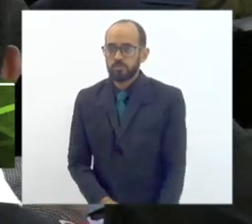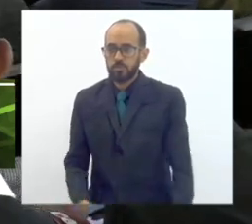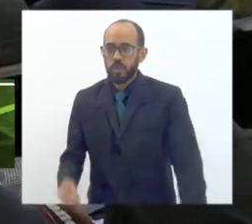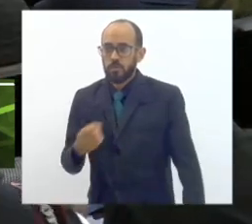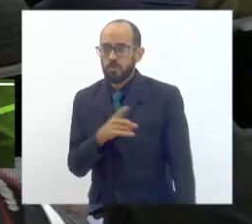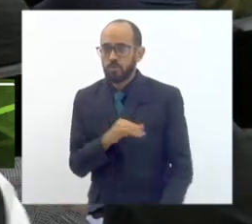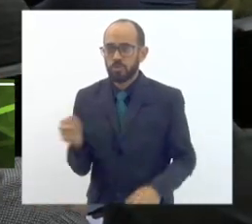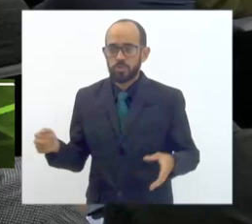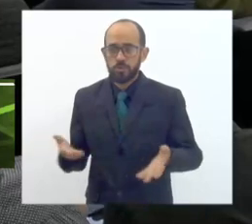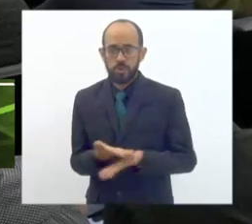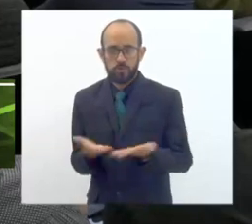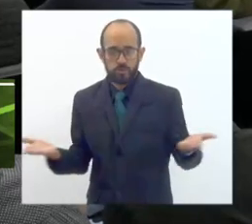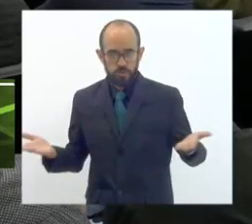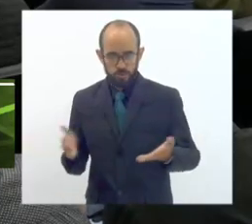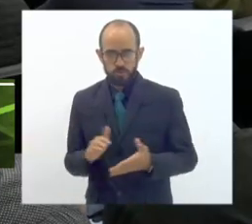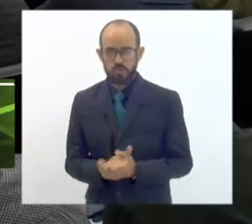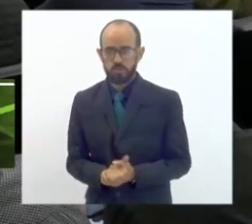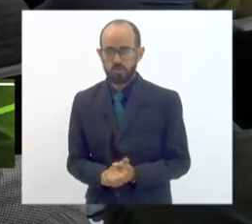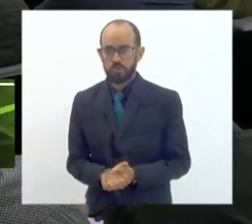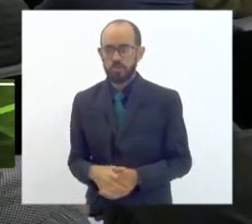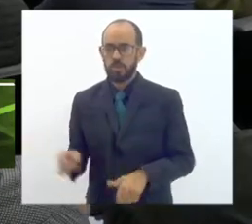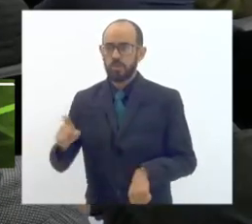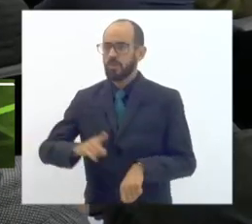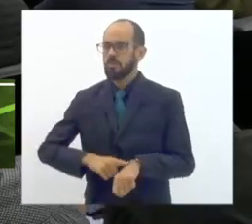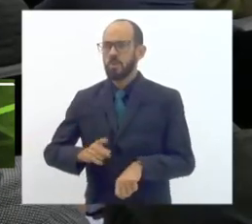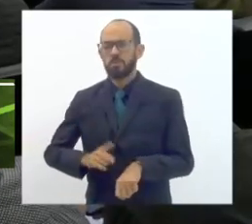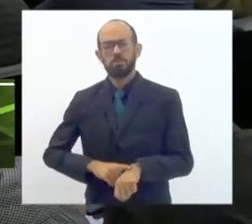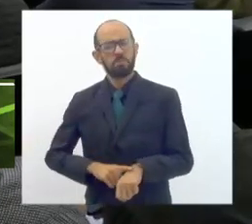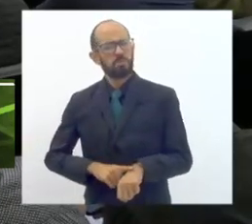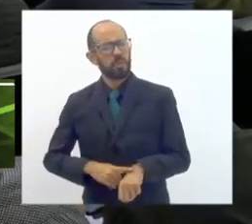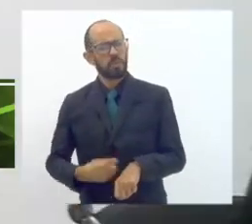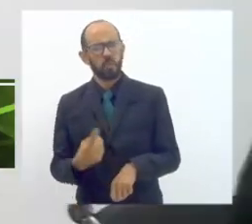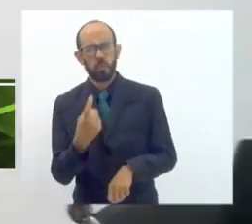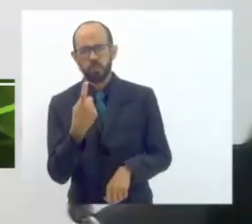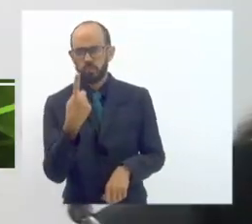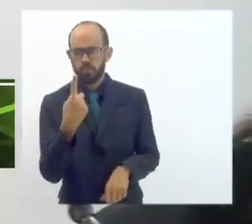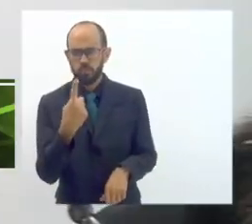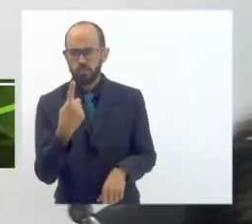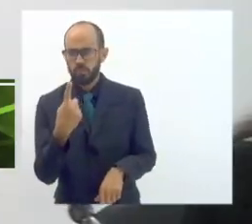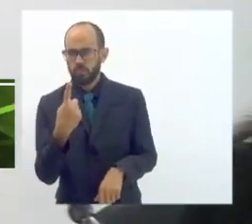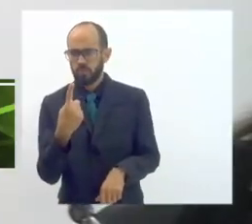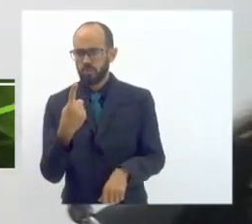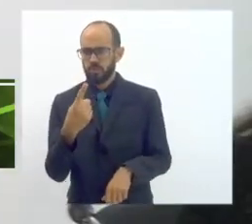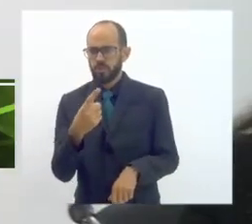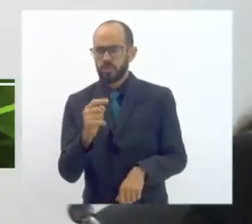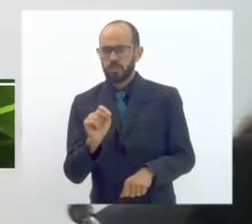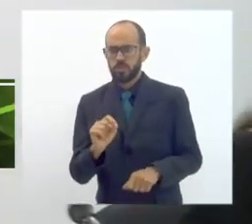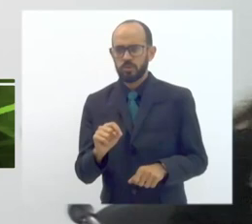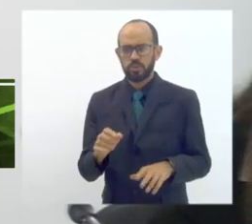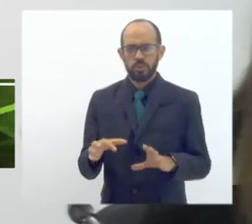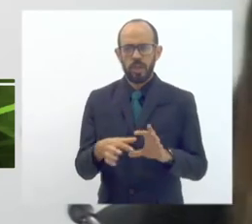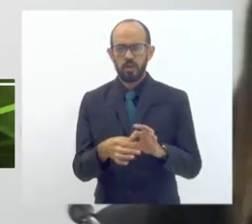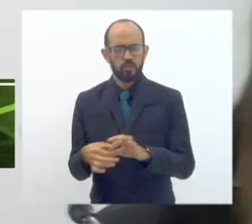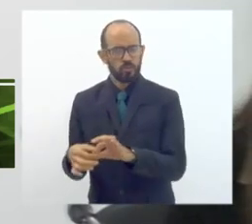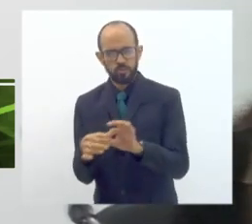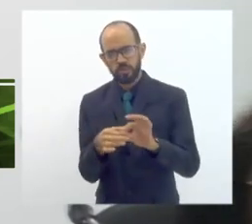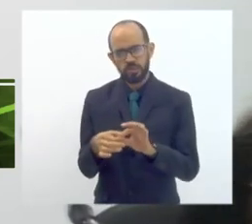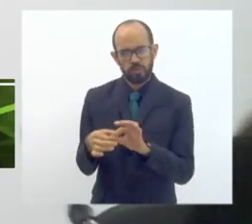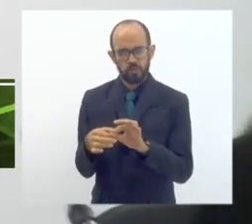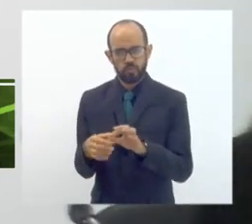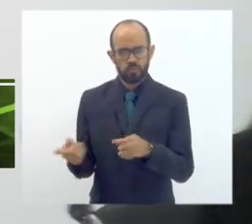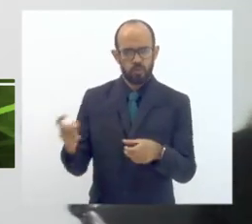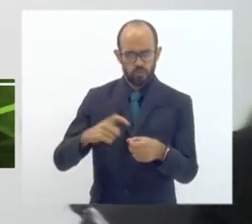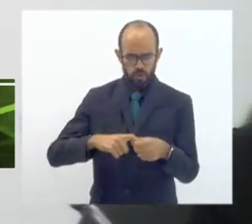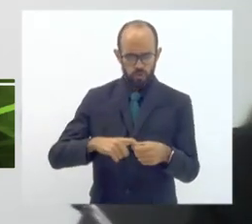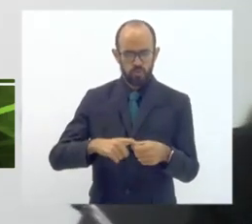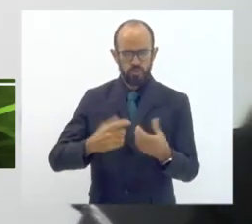Bom dia a todos, né? É um momento ímpar que nós podemos viver através de uma união de consórcio. Queria,